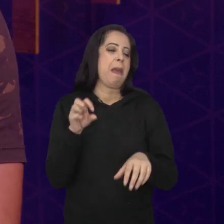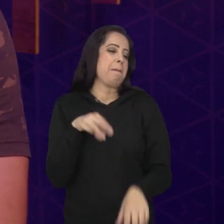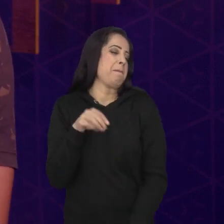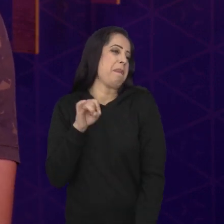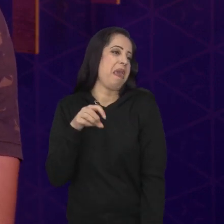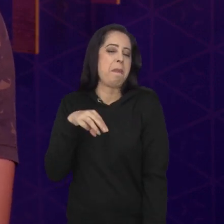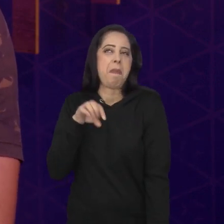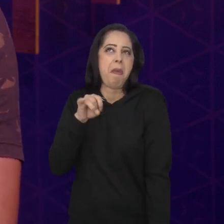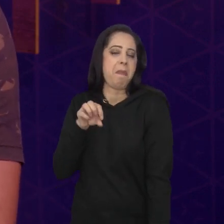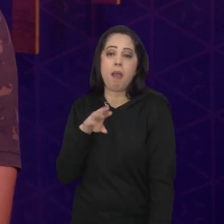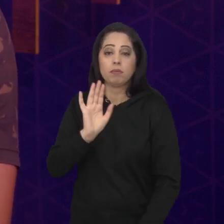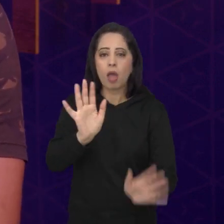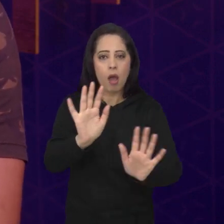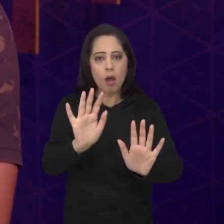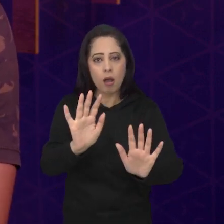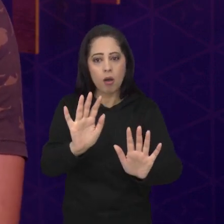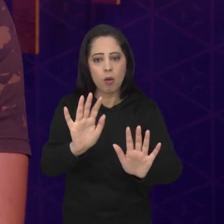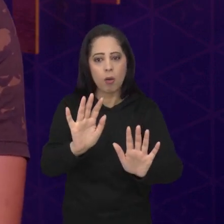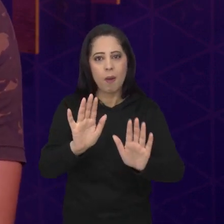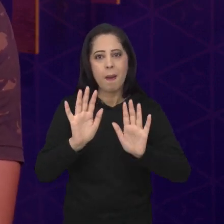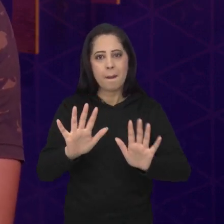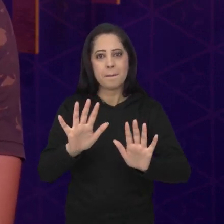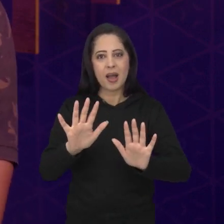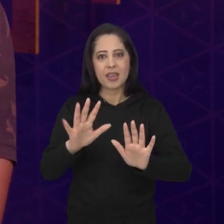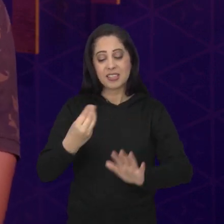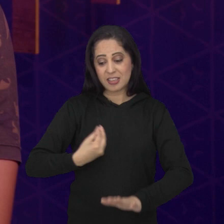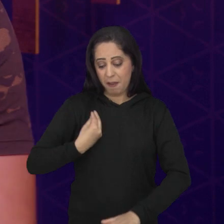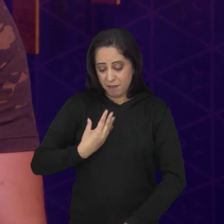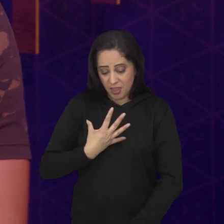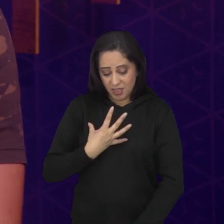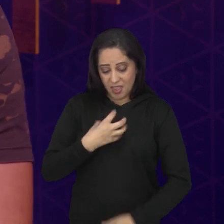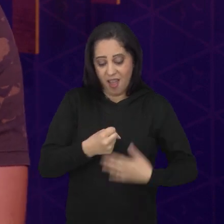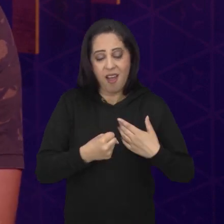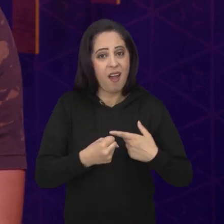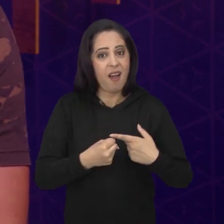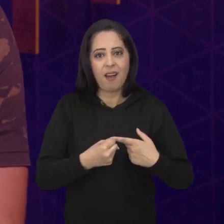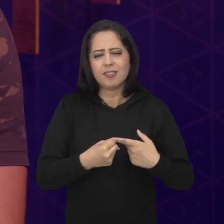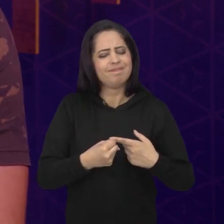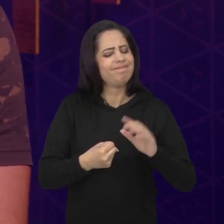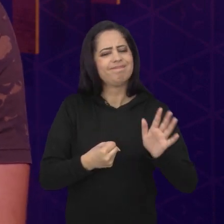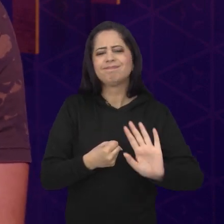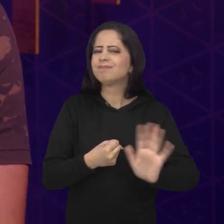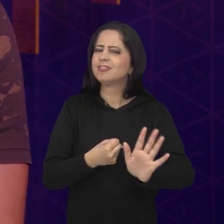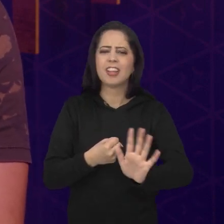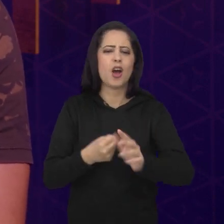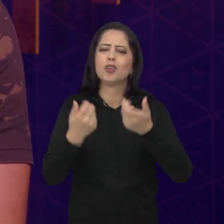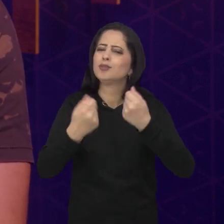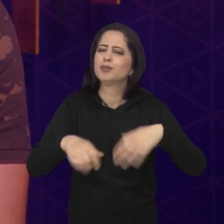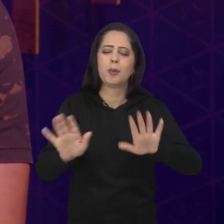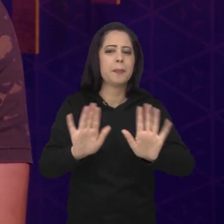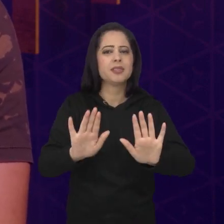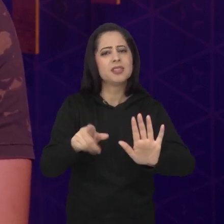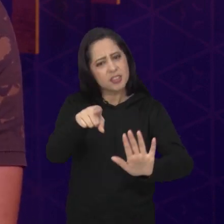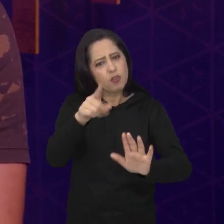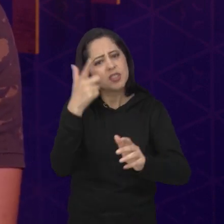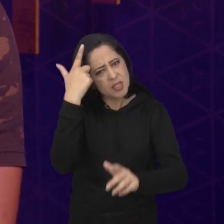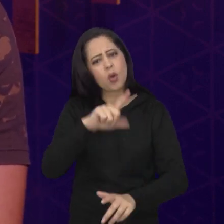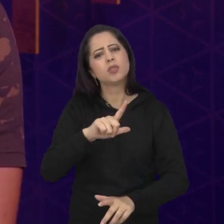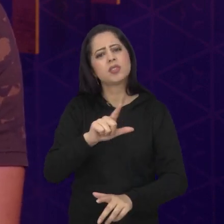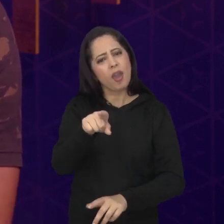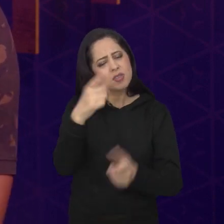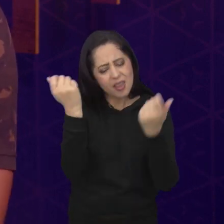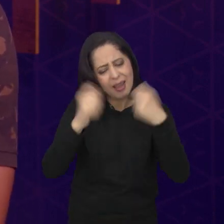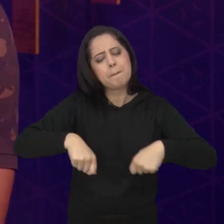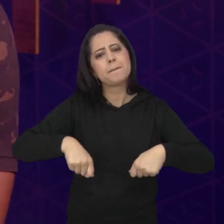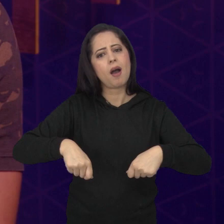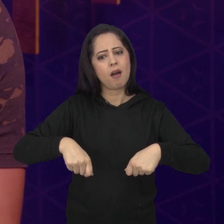gente. Não é frescura sua, não é. Mas encerrar essa história não é